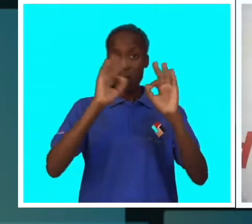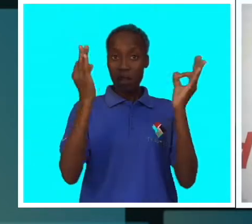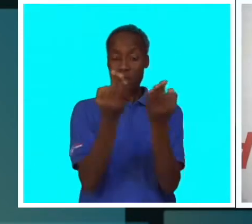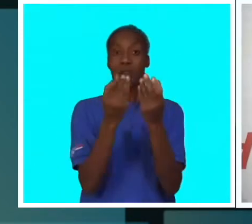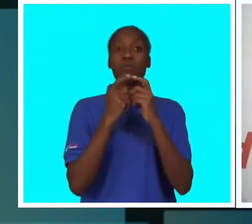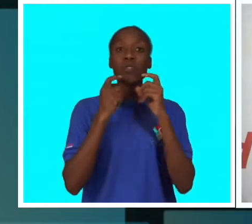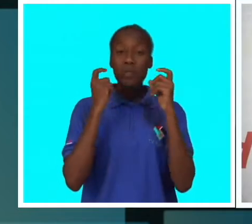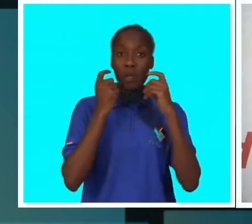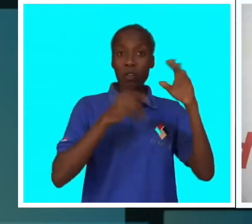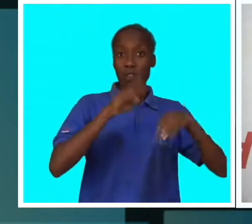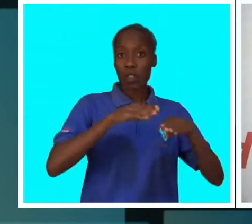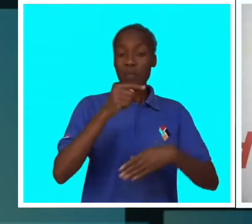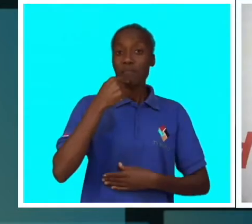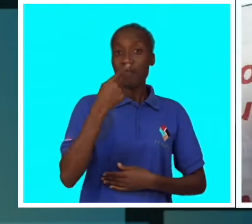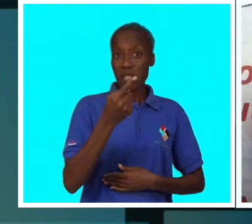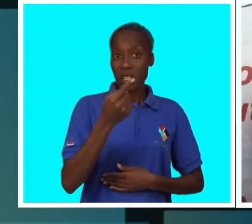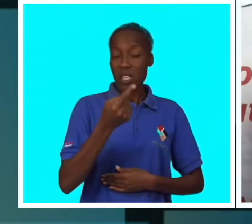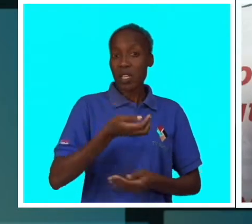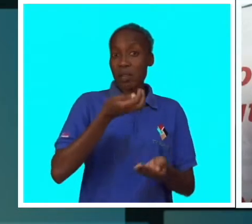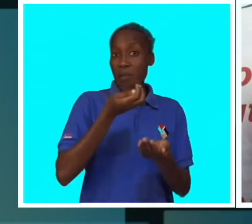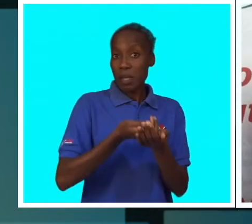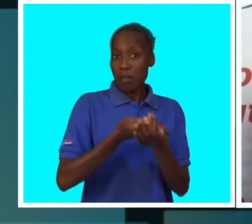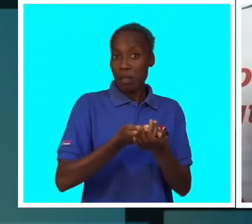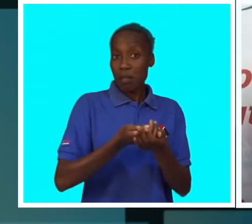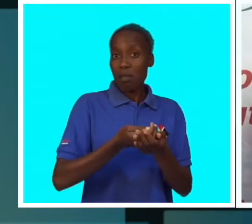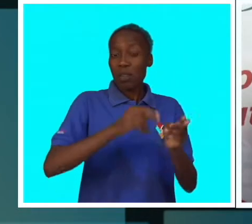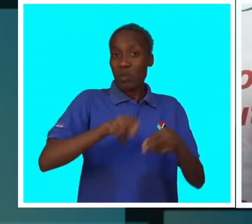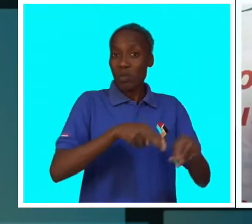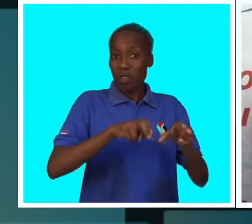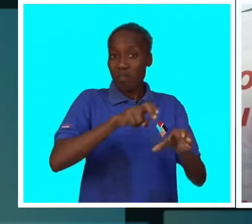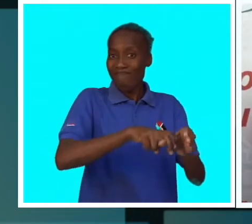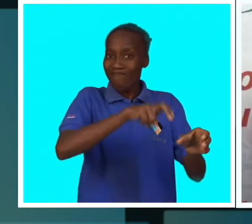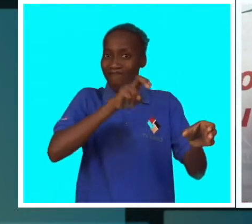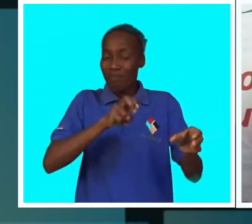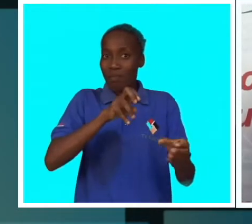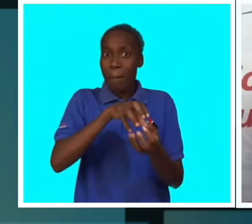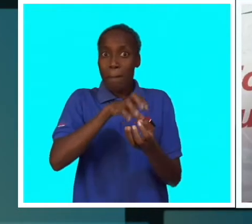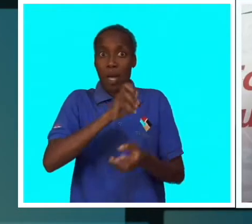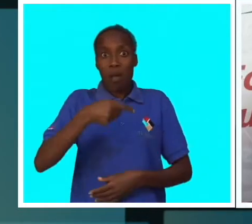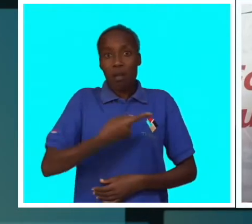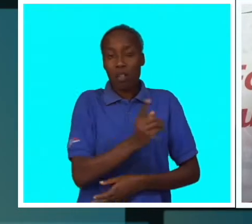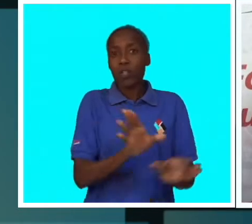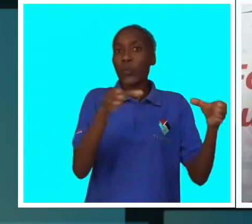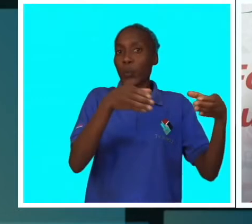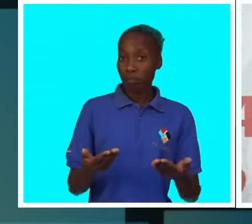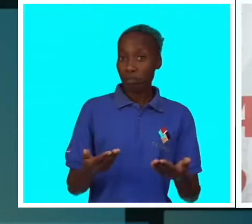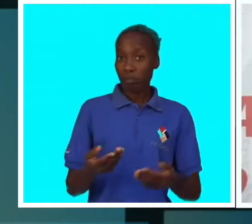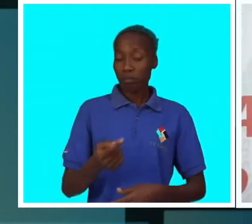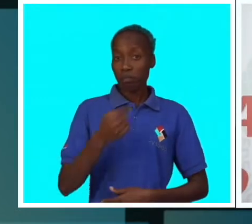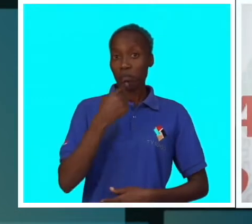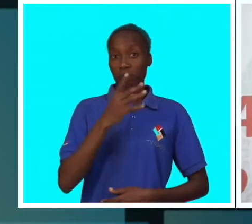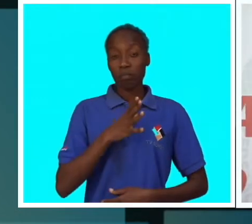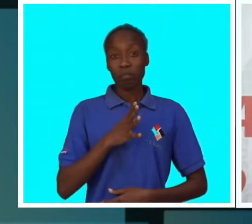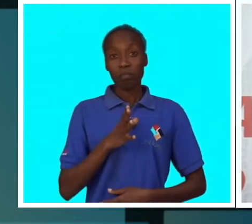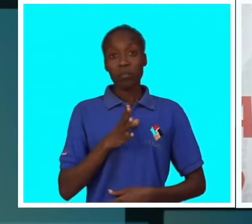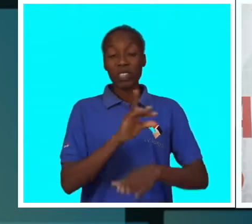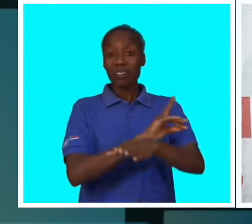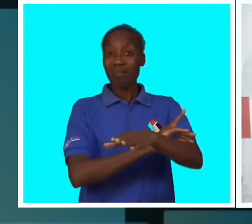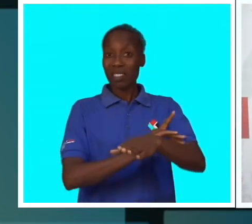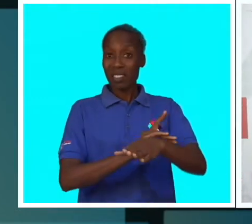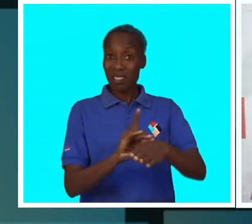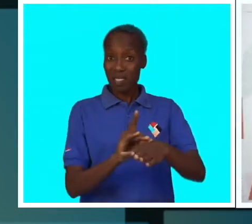Futebol, revela que o pedido de rescisão de contrato surpreendeu este organismo. A Federação Moçambicana